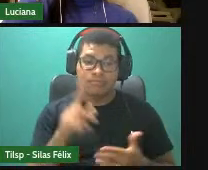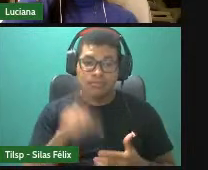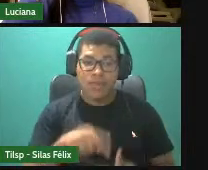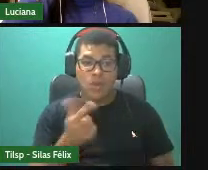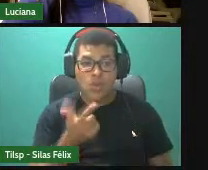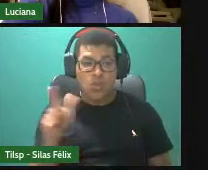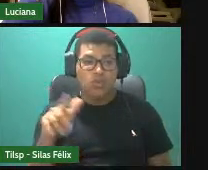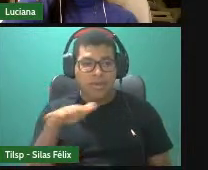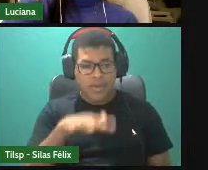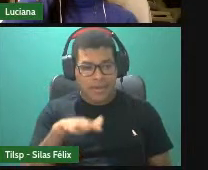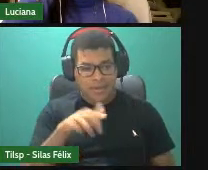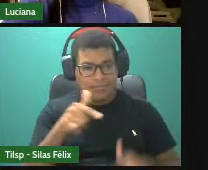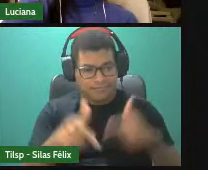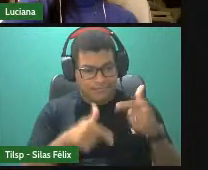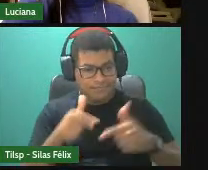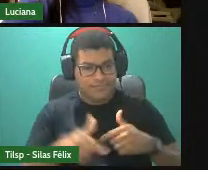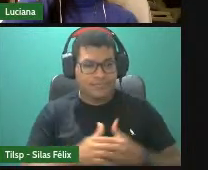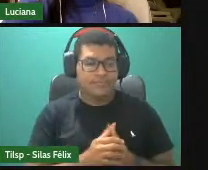de atuação.